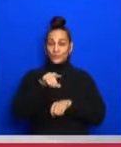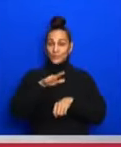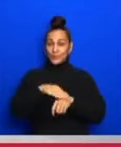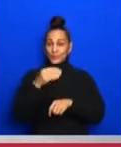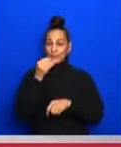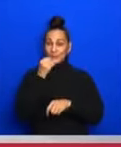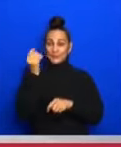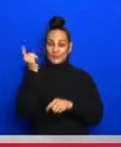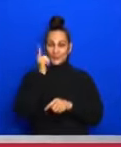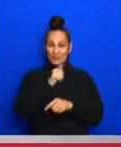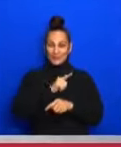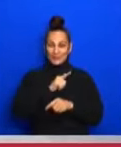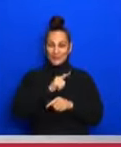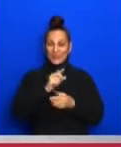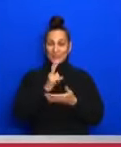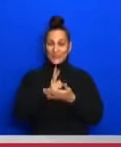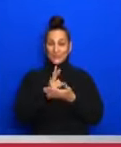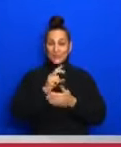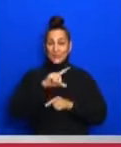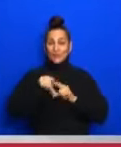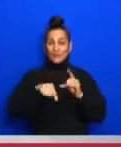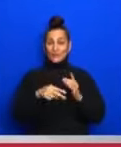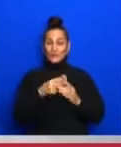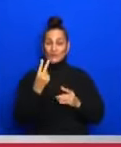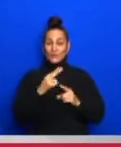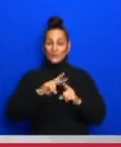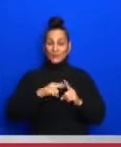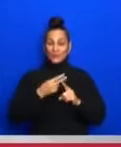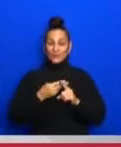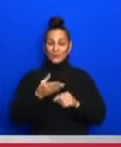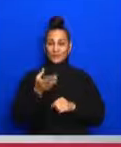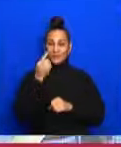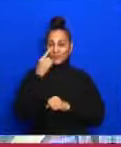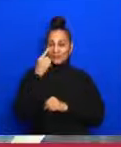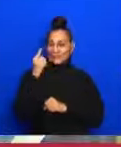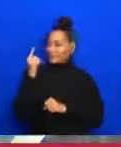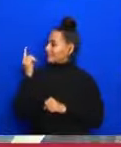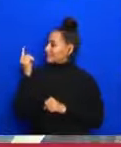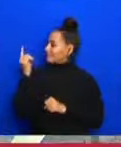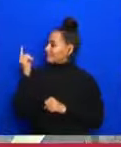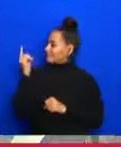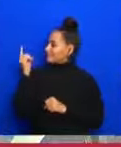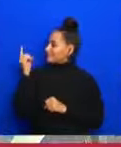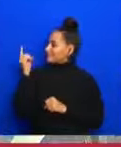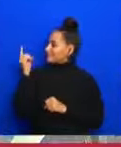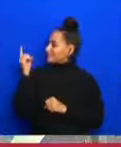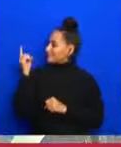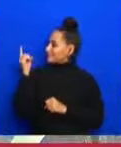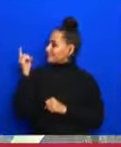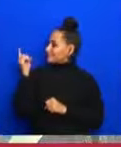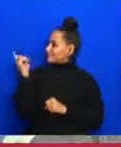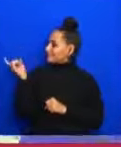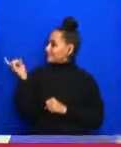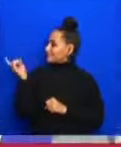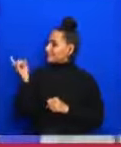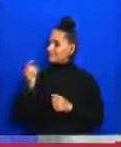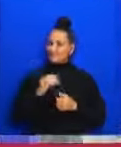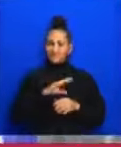tem mais uma chance de ganhar. Passaremos então ao segundo sorteio da dupla cena. Bolas posicionadas.